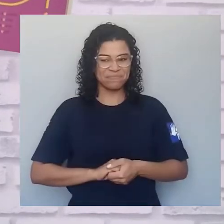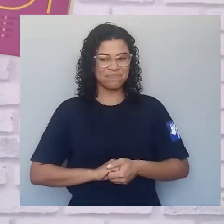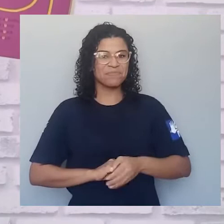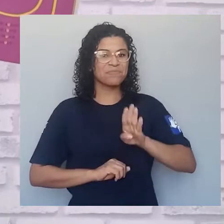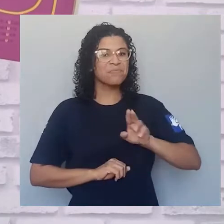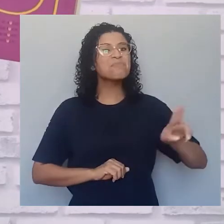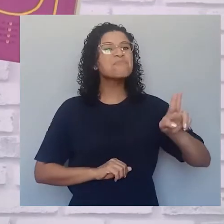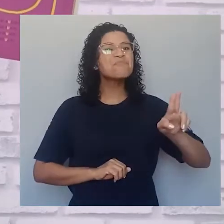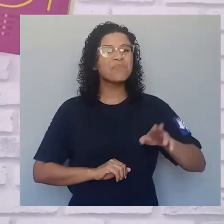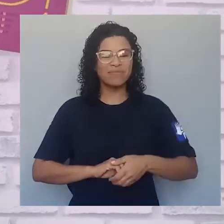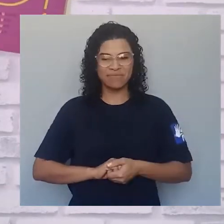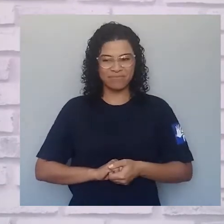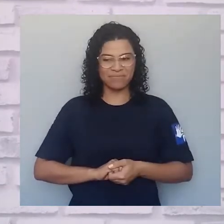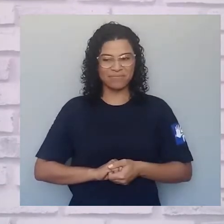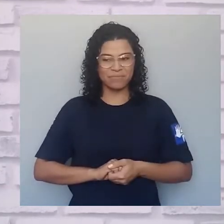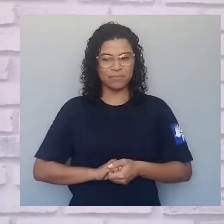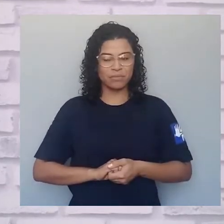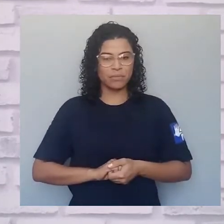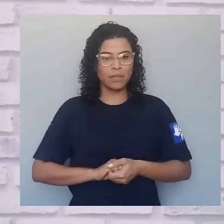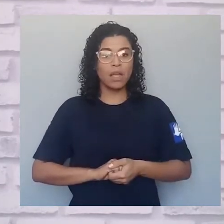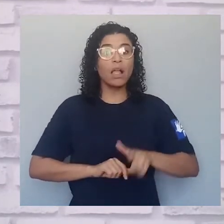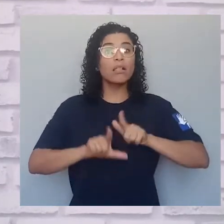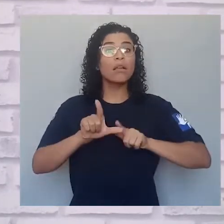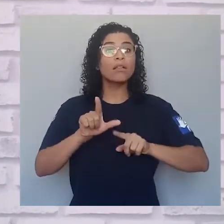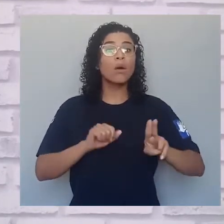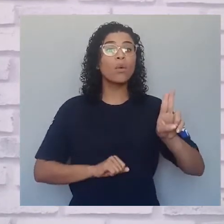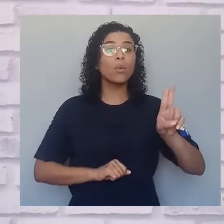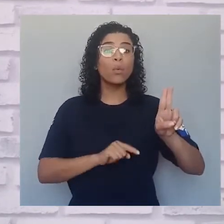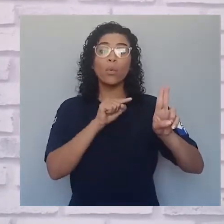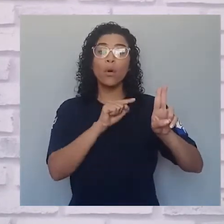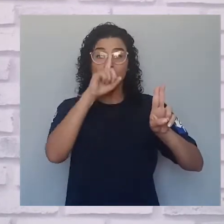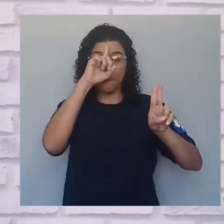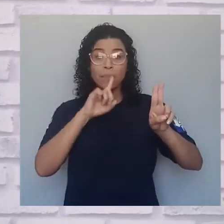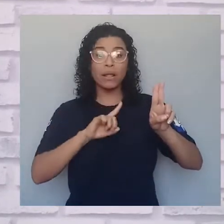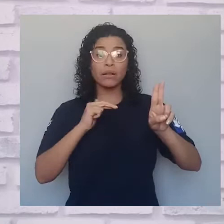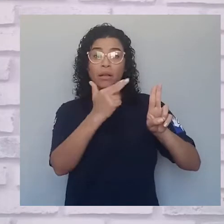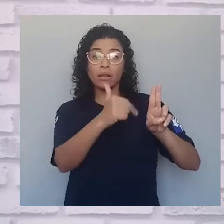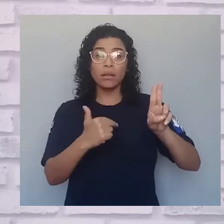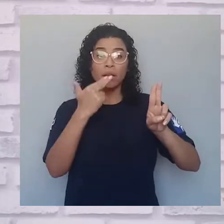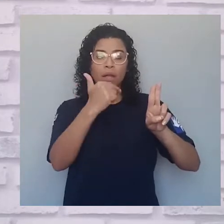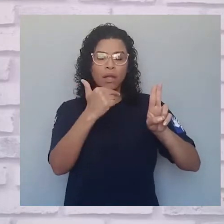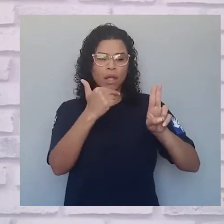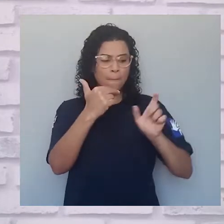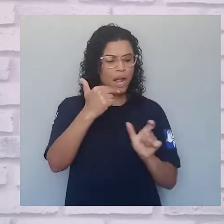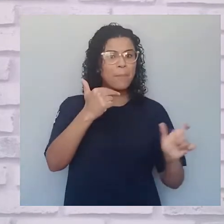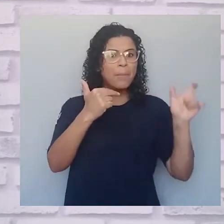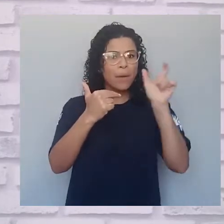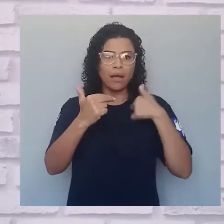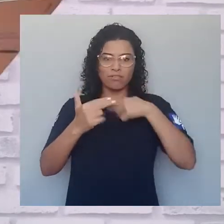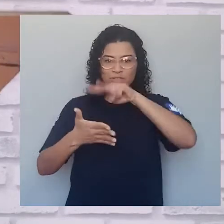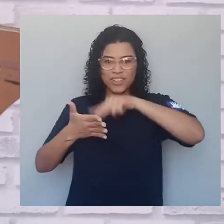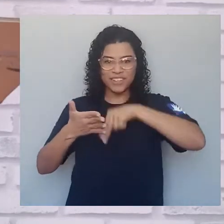fica BU! A letrinha U aqui está em amarelo, no meio de muitas palavras.